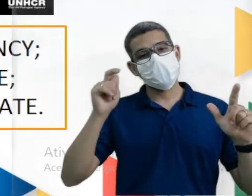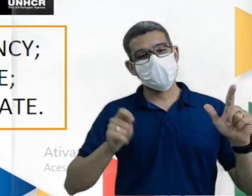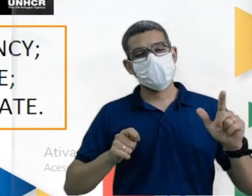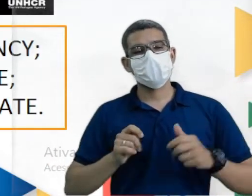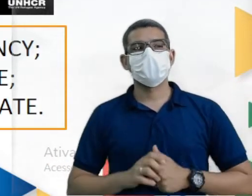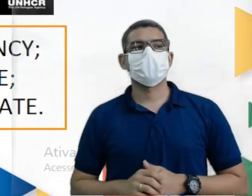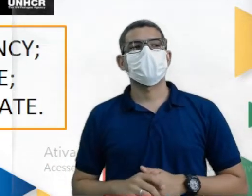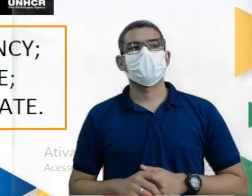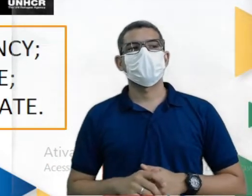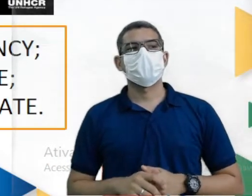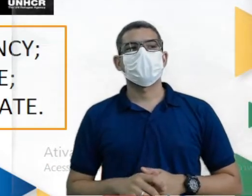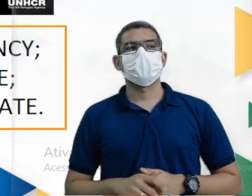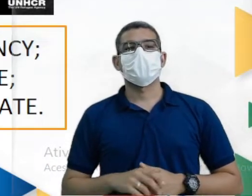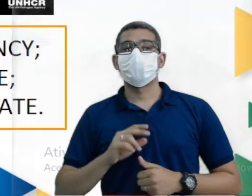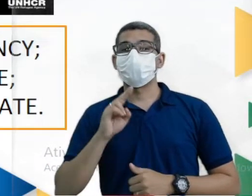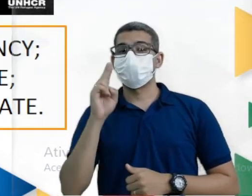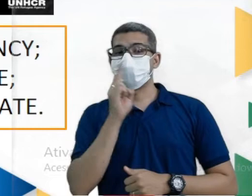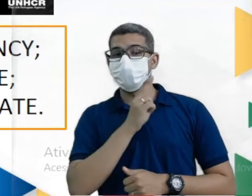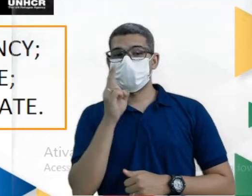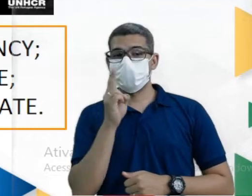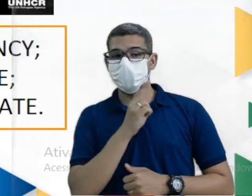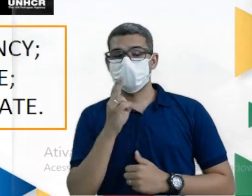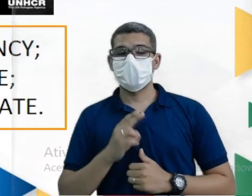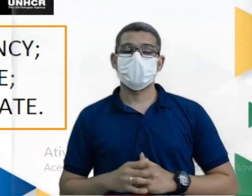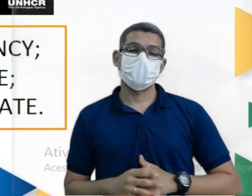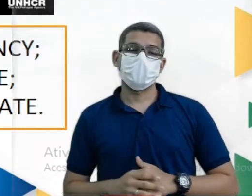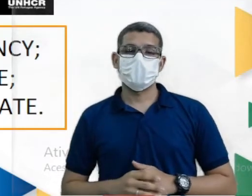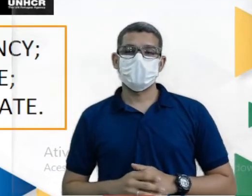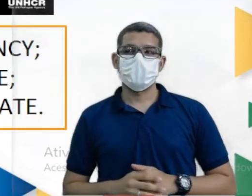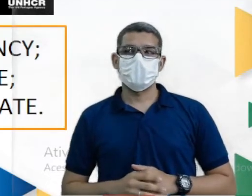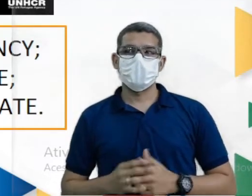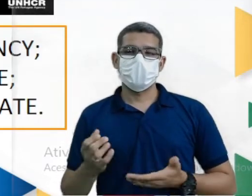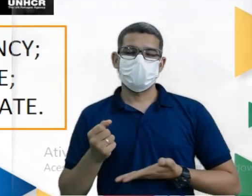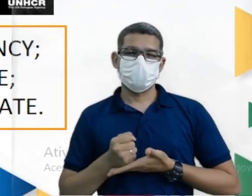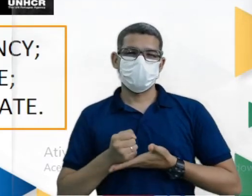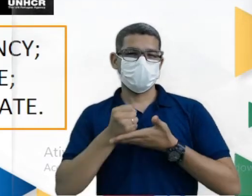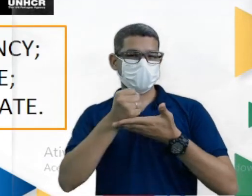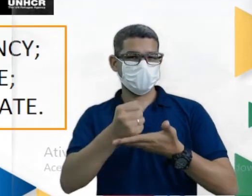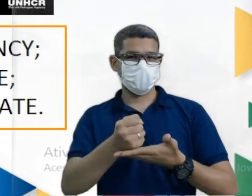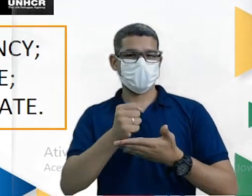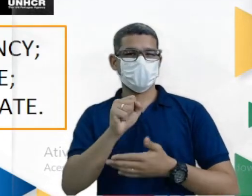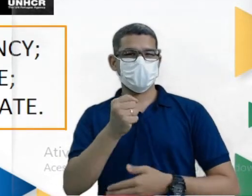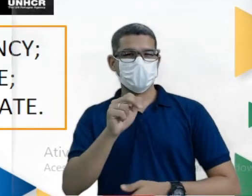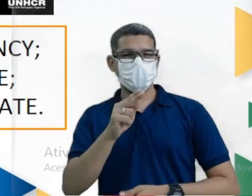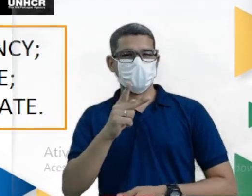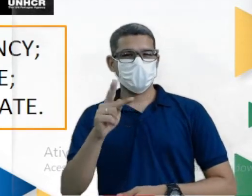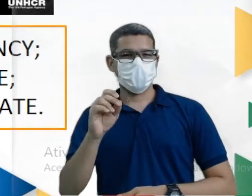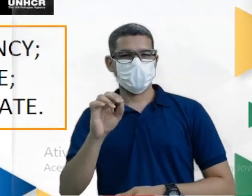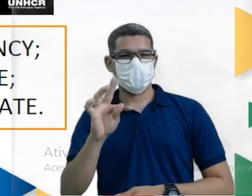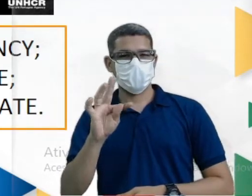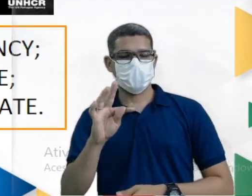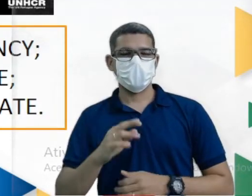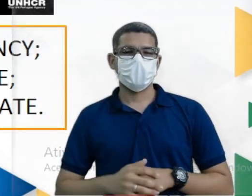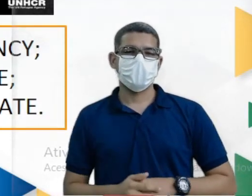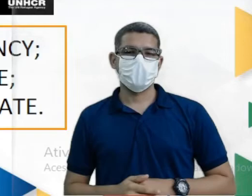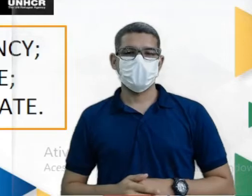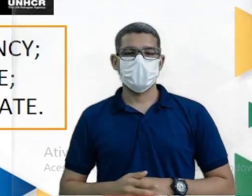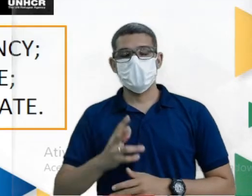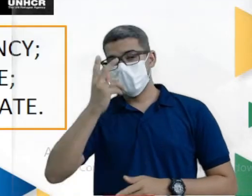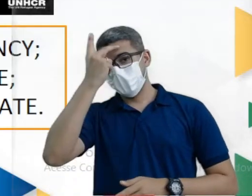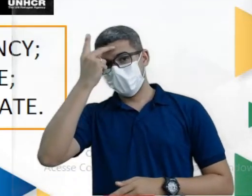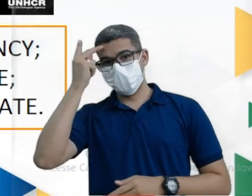Ucrânia. Emergency, emergência. Support, que é suporte, ajuda. People,